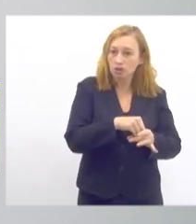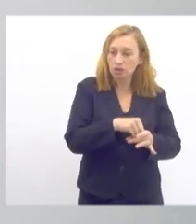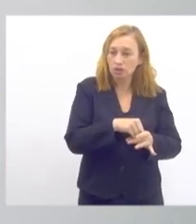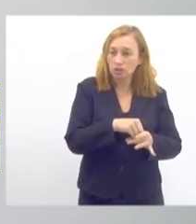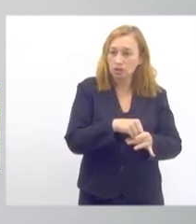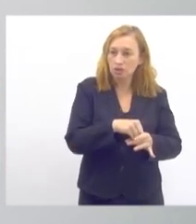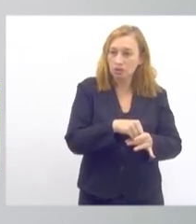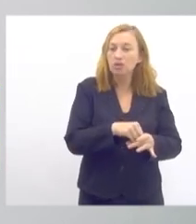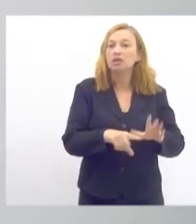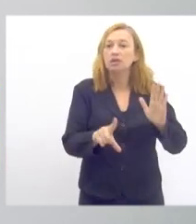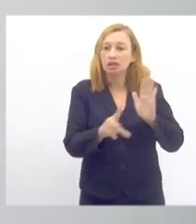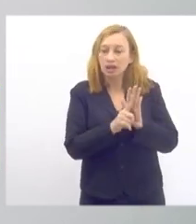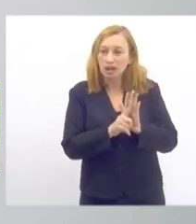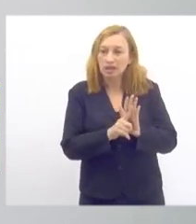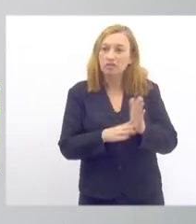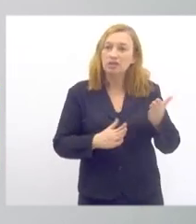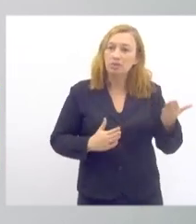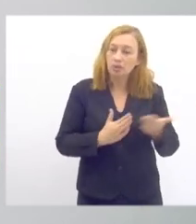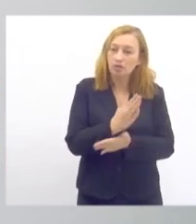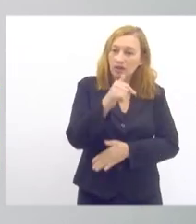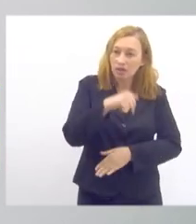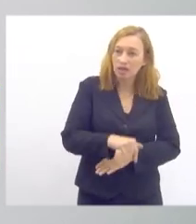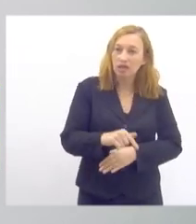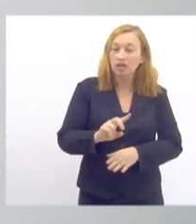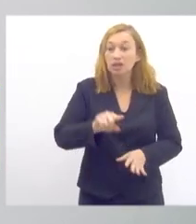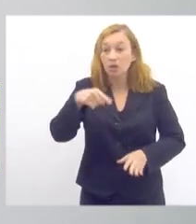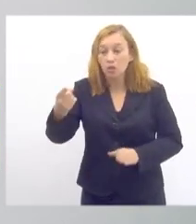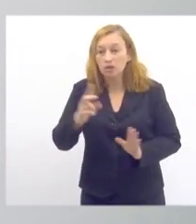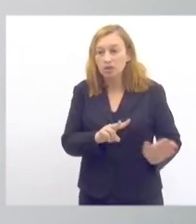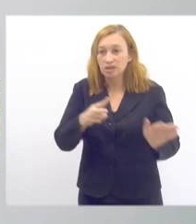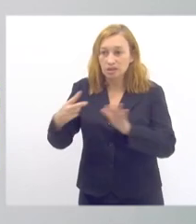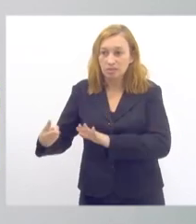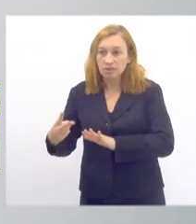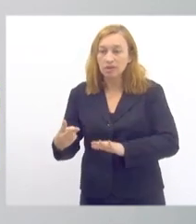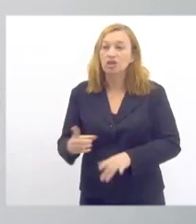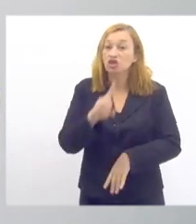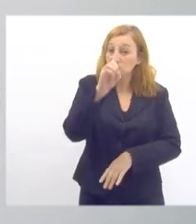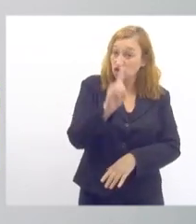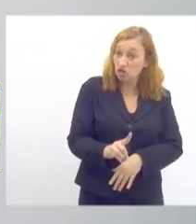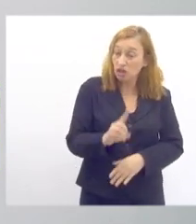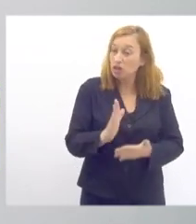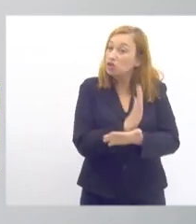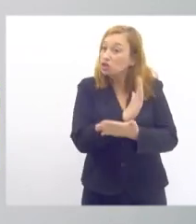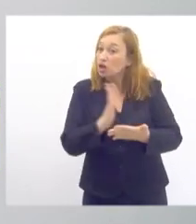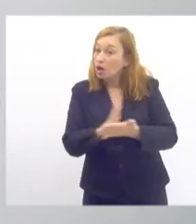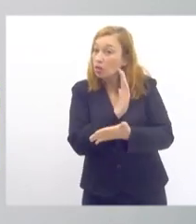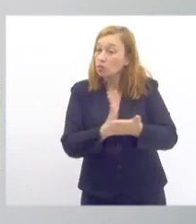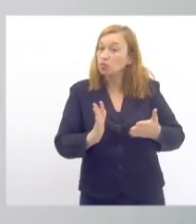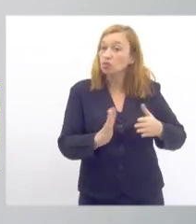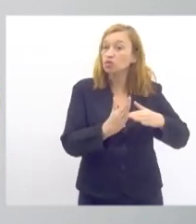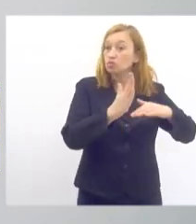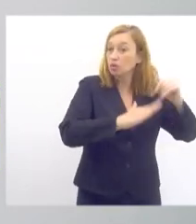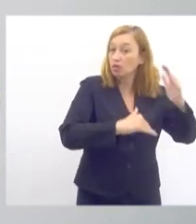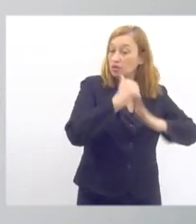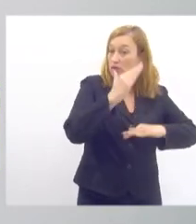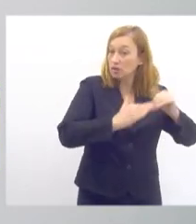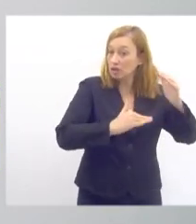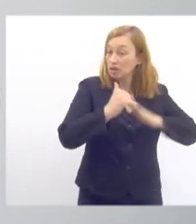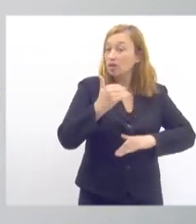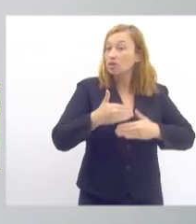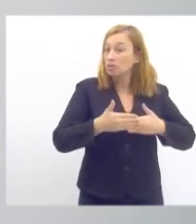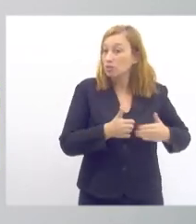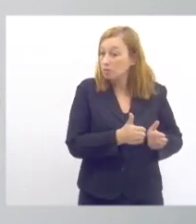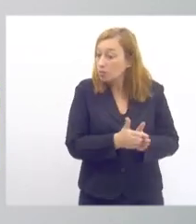nas legislações que vão ser aprovadas aqui na próxima semana para garantir direitos de algumas categorias de servidores que estão em processo